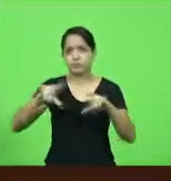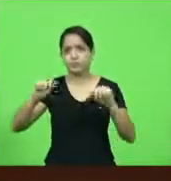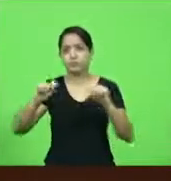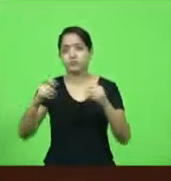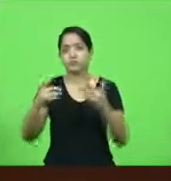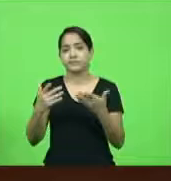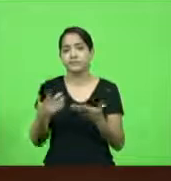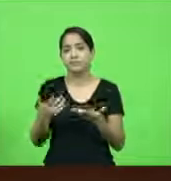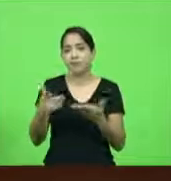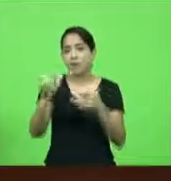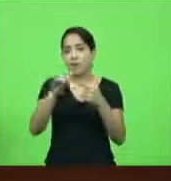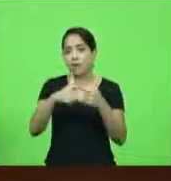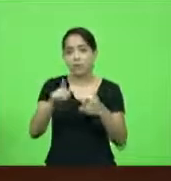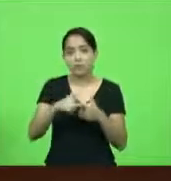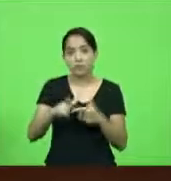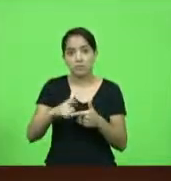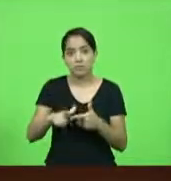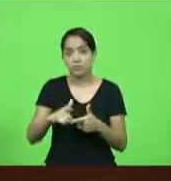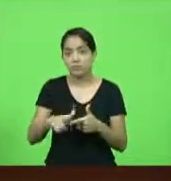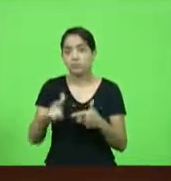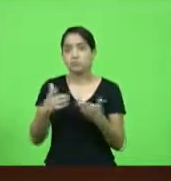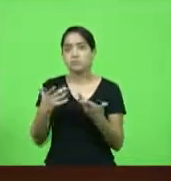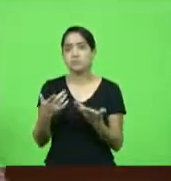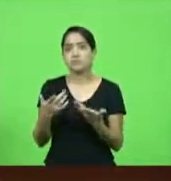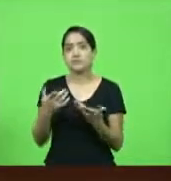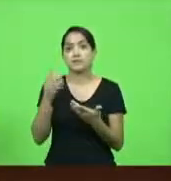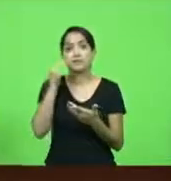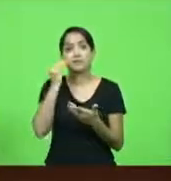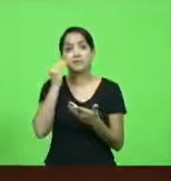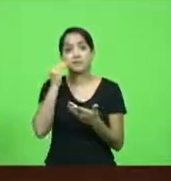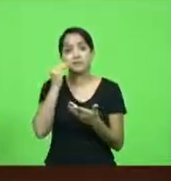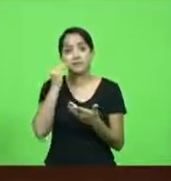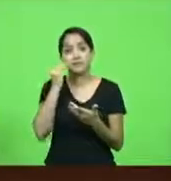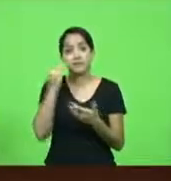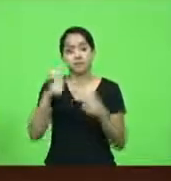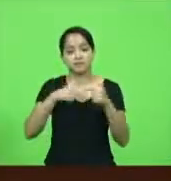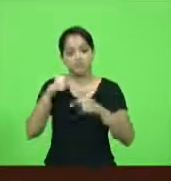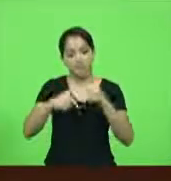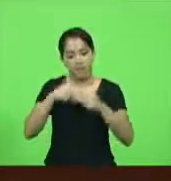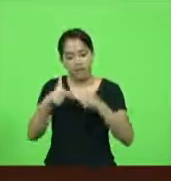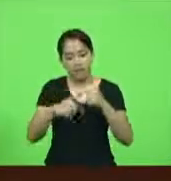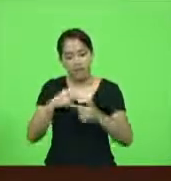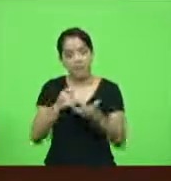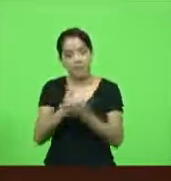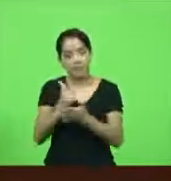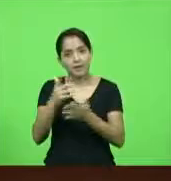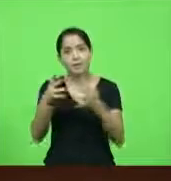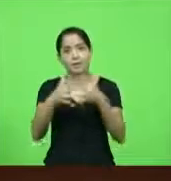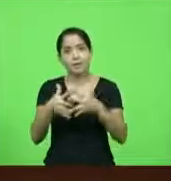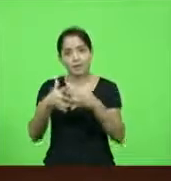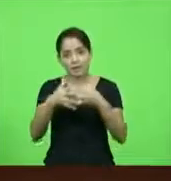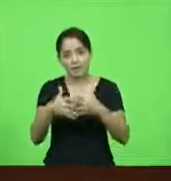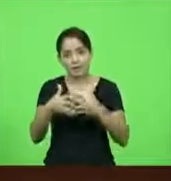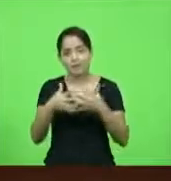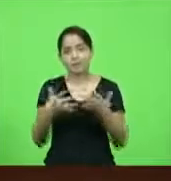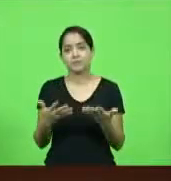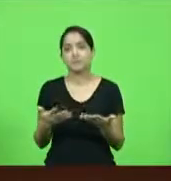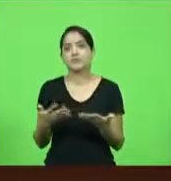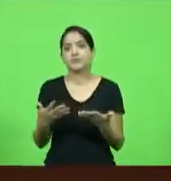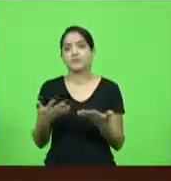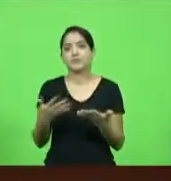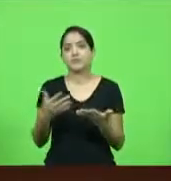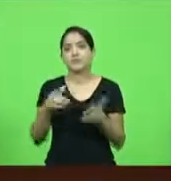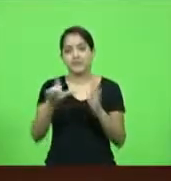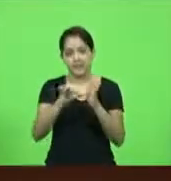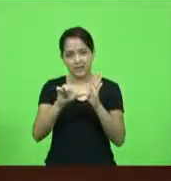o lucro daquele que está tentando trabalhar para pagar o caminhão. O deputado Berlanda, que tem loja e